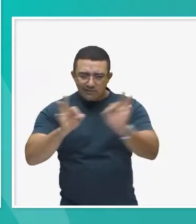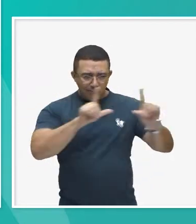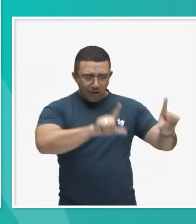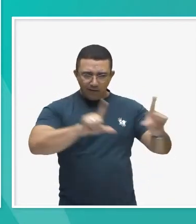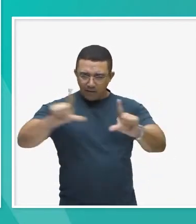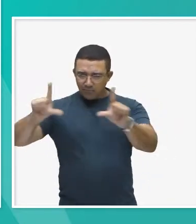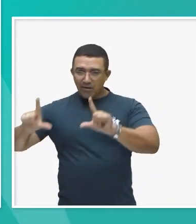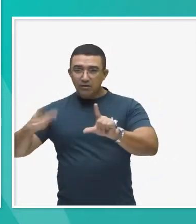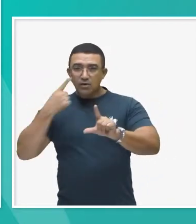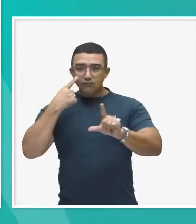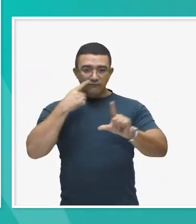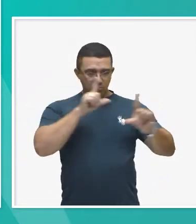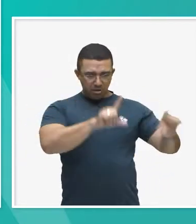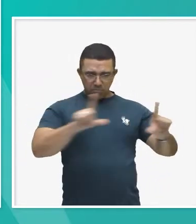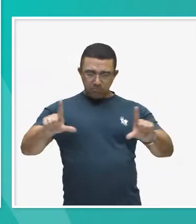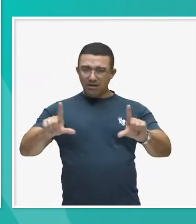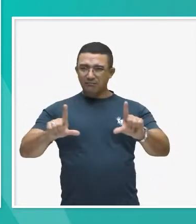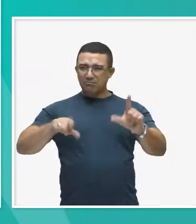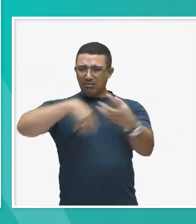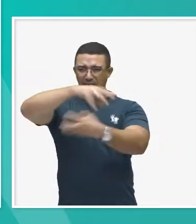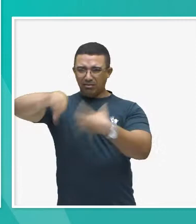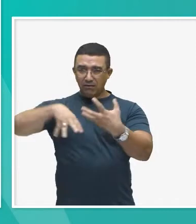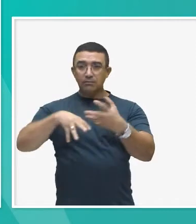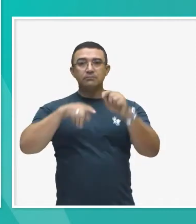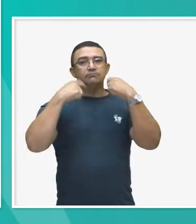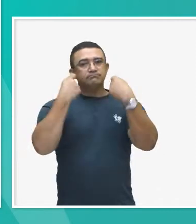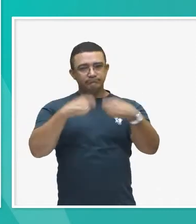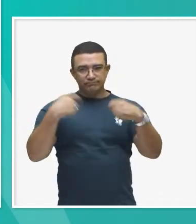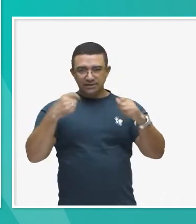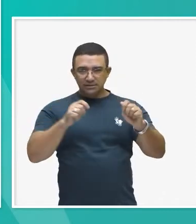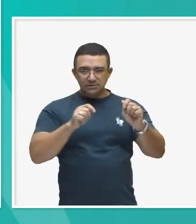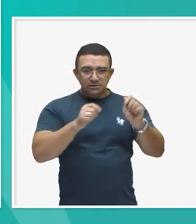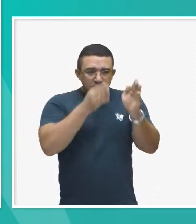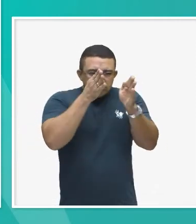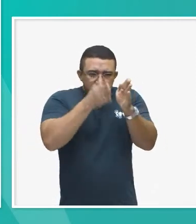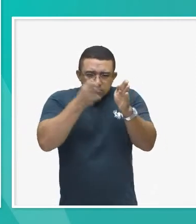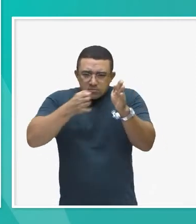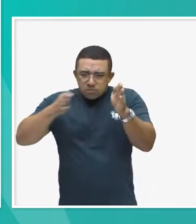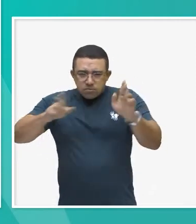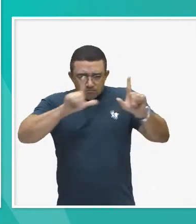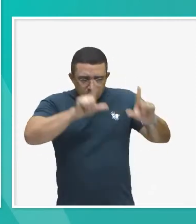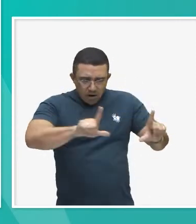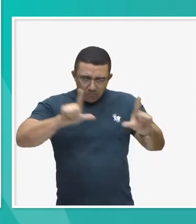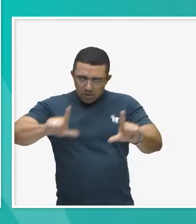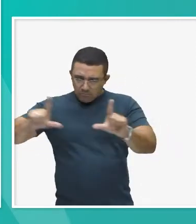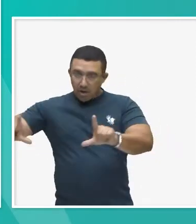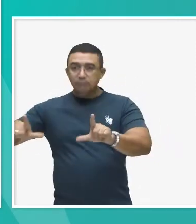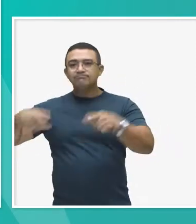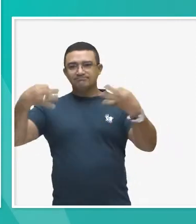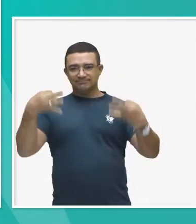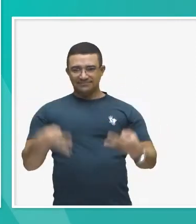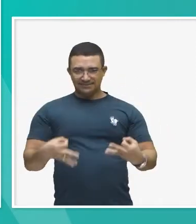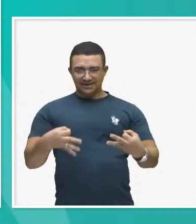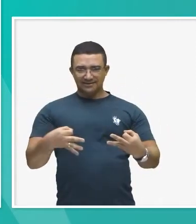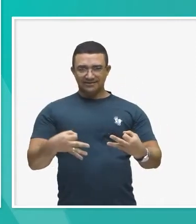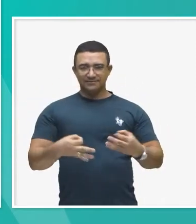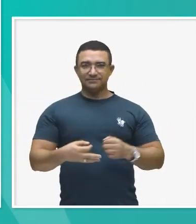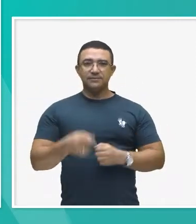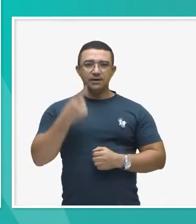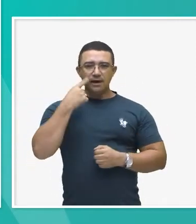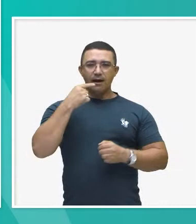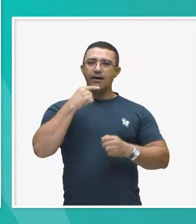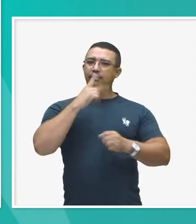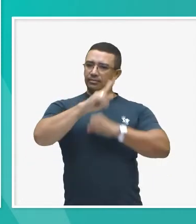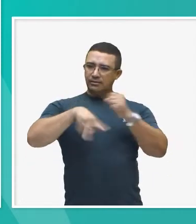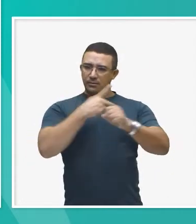Vai passar essas 3 imagens para vocês agora e logo em seguida vocês vão aí no chat falar comigo, interagir comigo